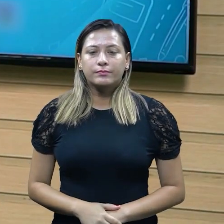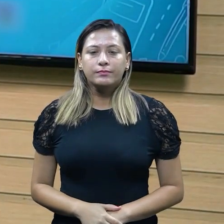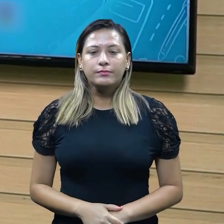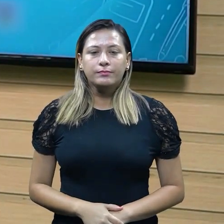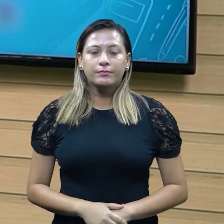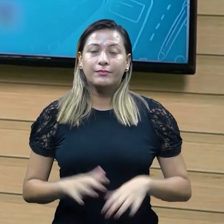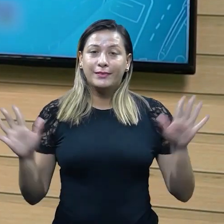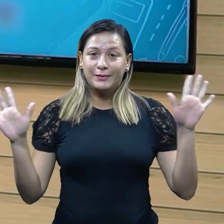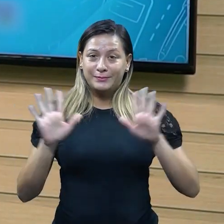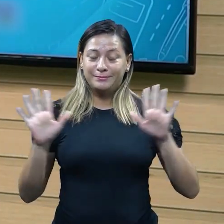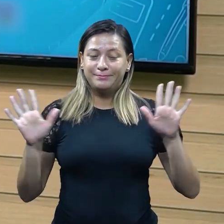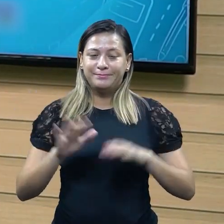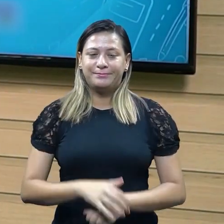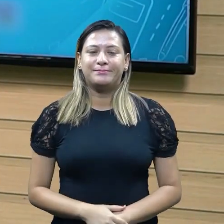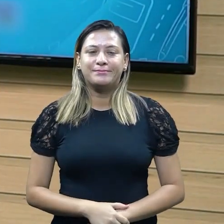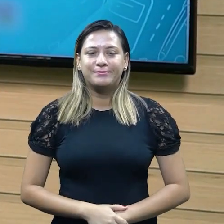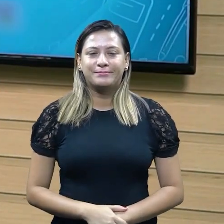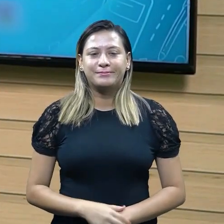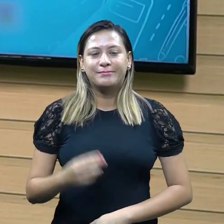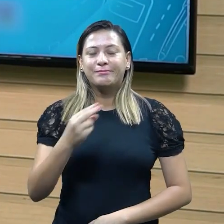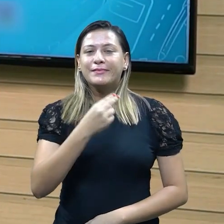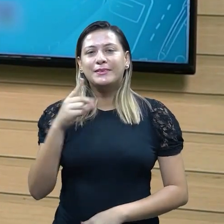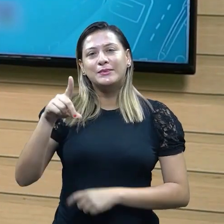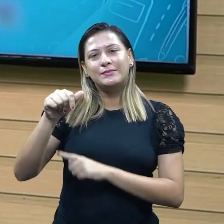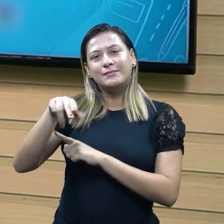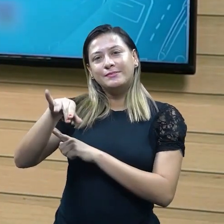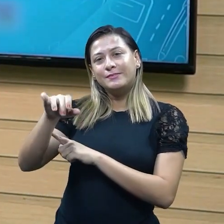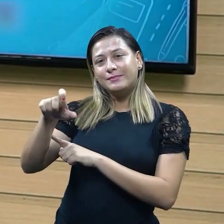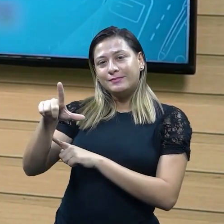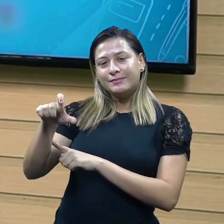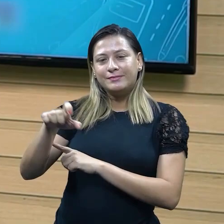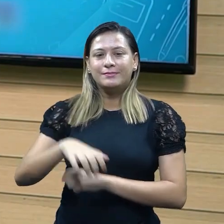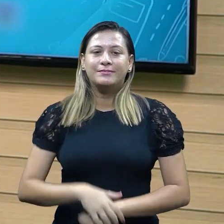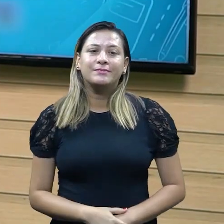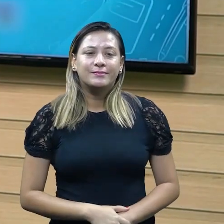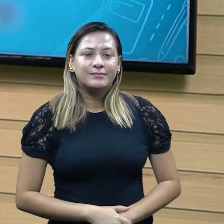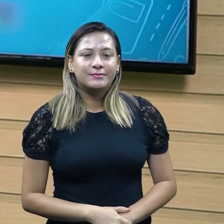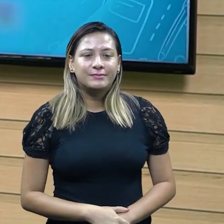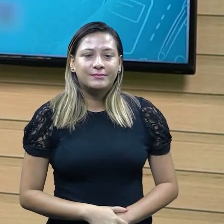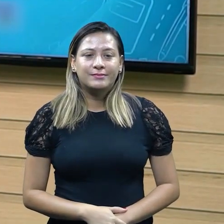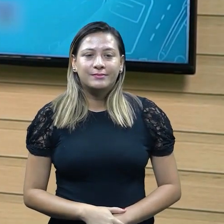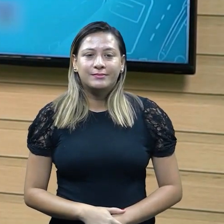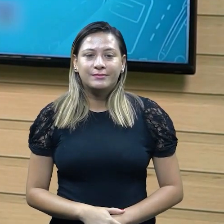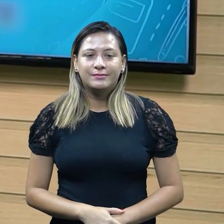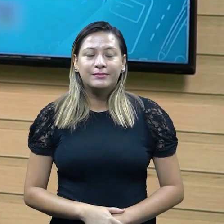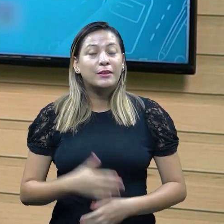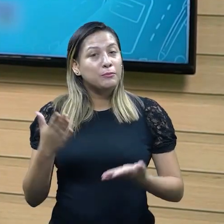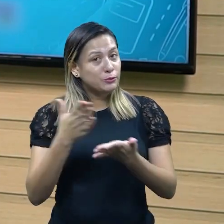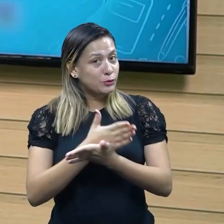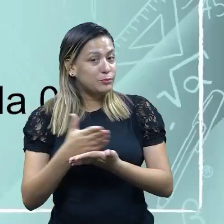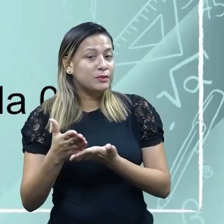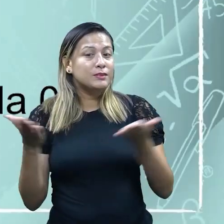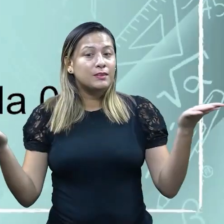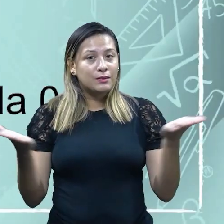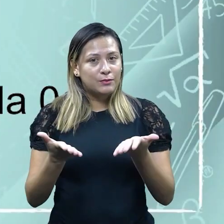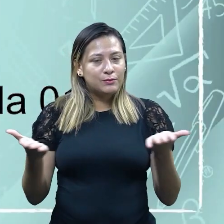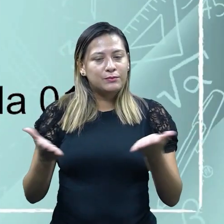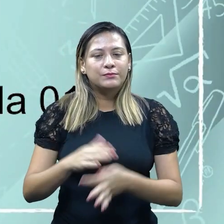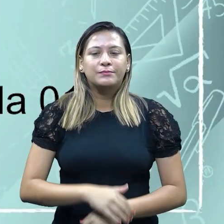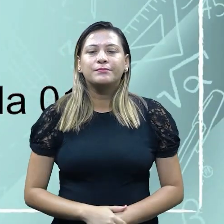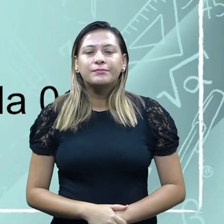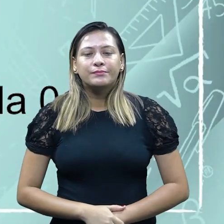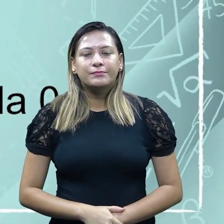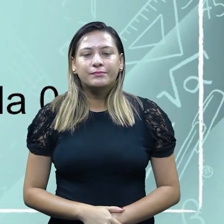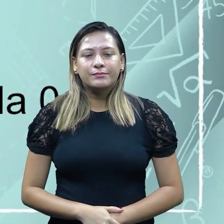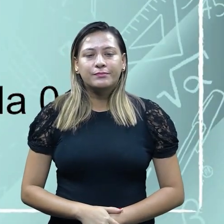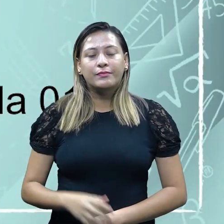Olá, queridos! Aqui quem fala é a professora Daniele Borralho. Sim, vamos iniciar hoje, venham comigo a nossa aula de